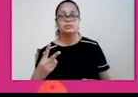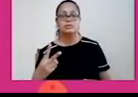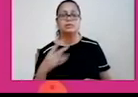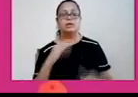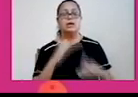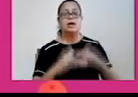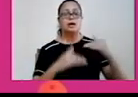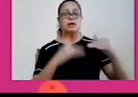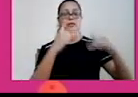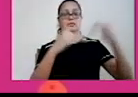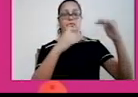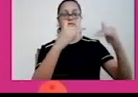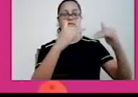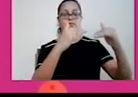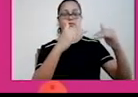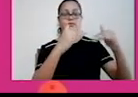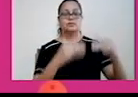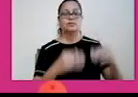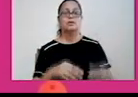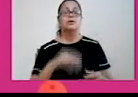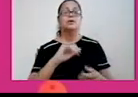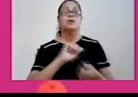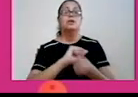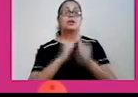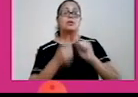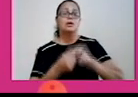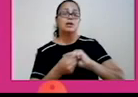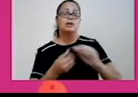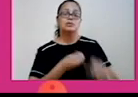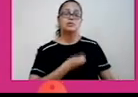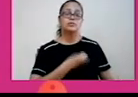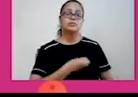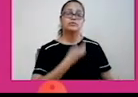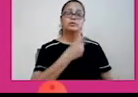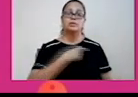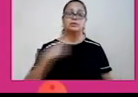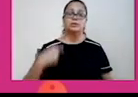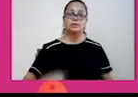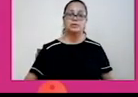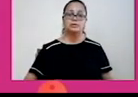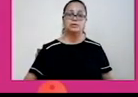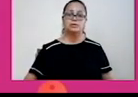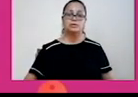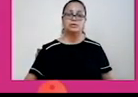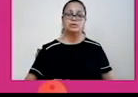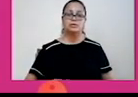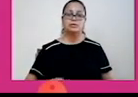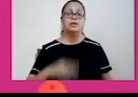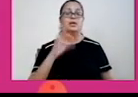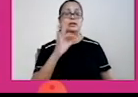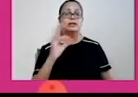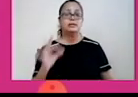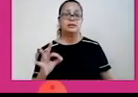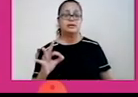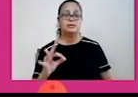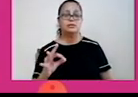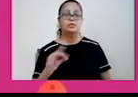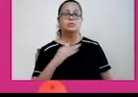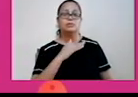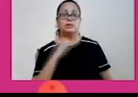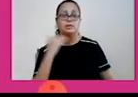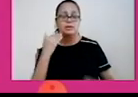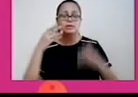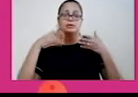aí, da qualidade de vida na China, a diminuição e, consequentemente, das taxas de natalidade, mortalidade e